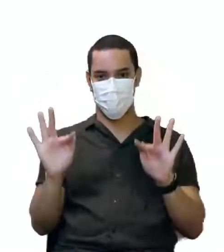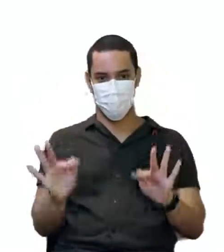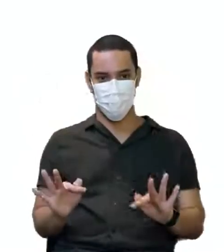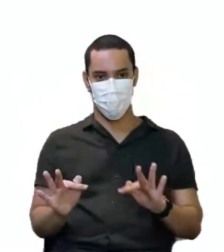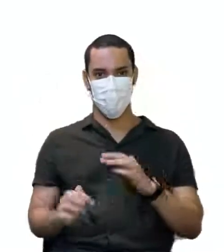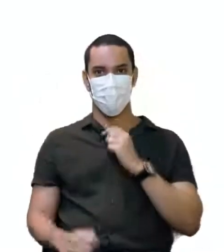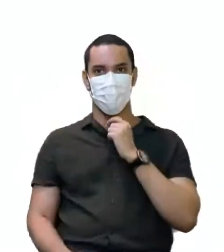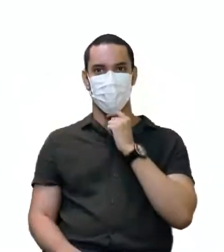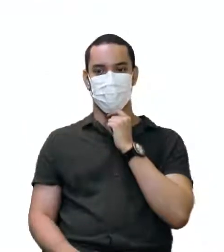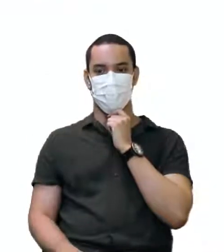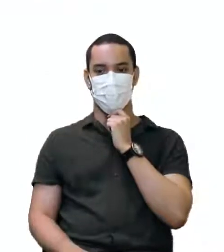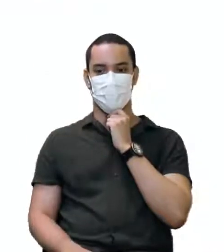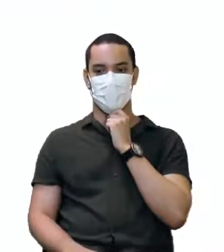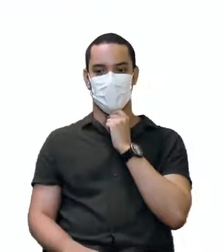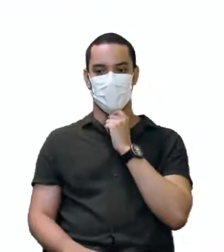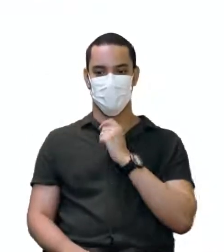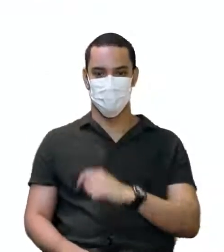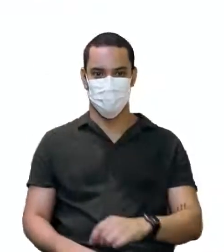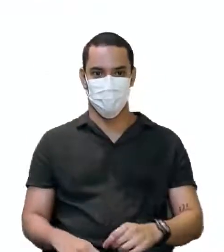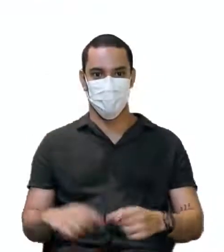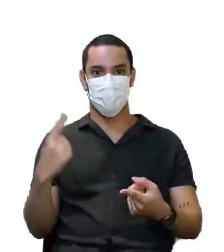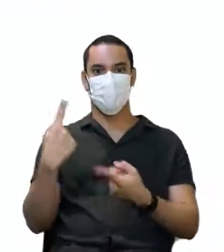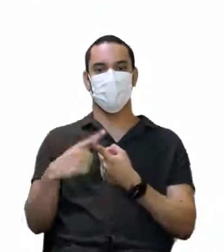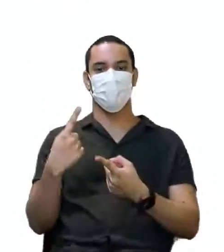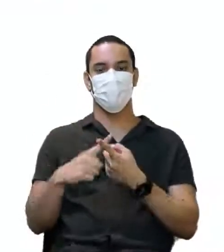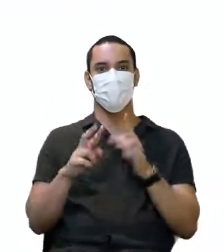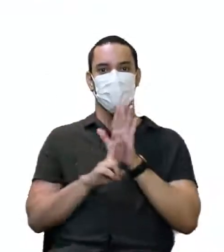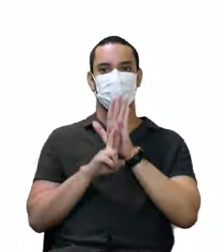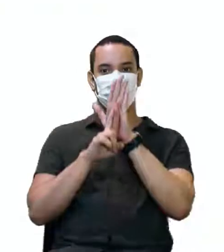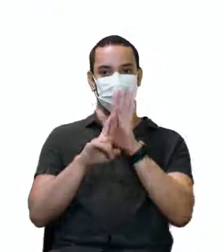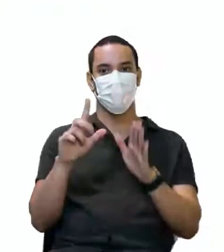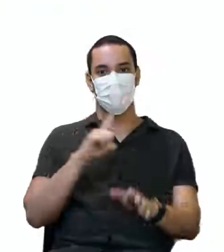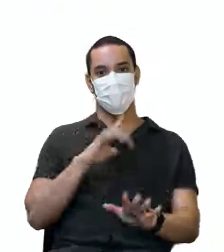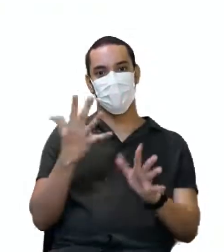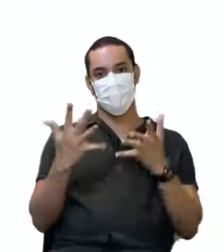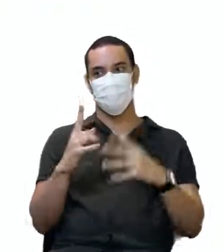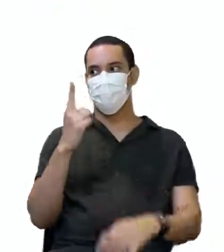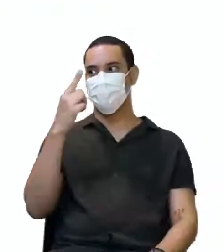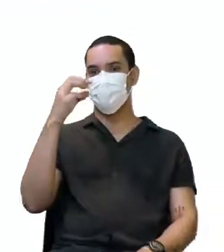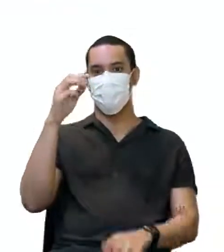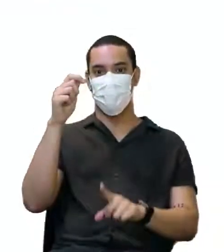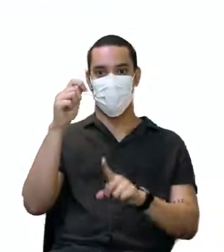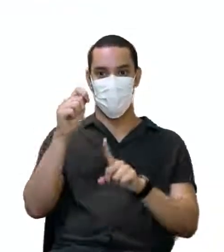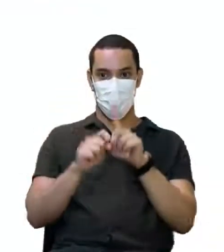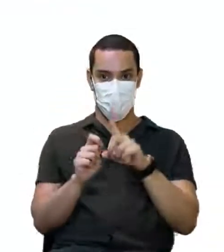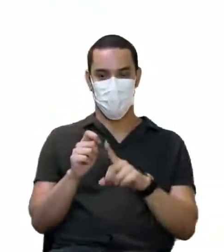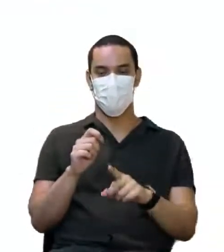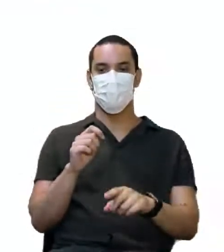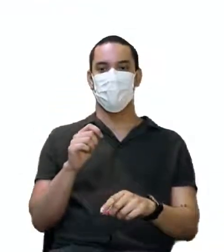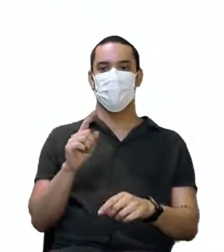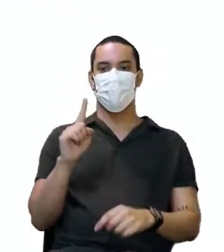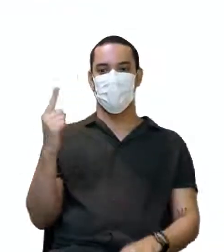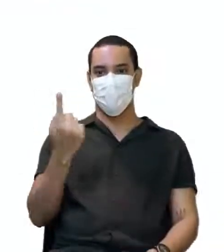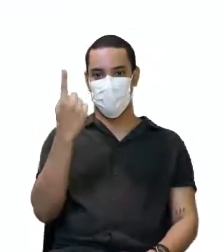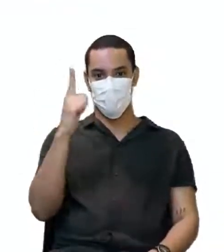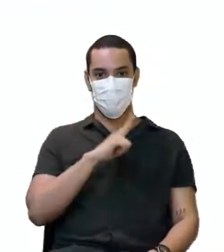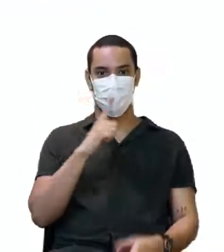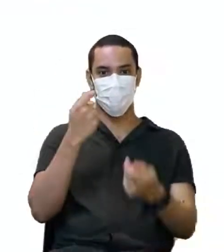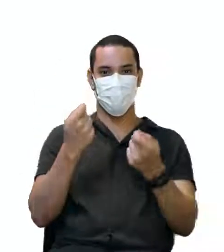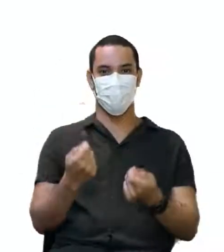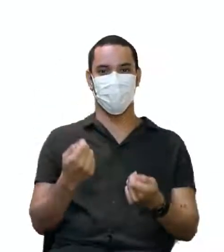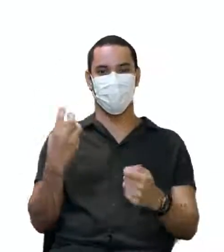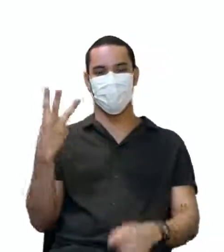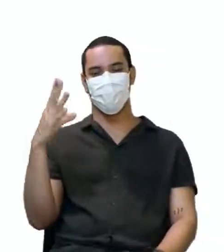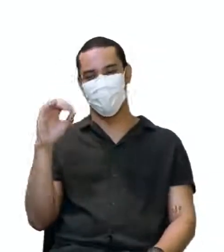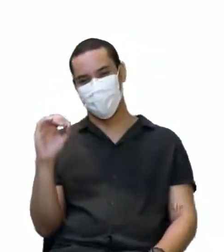menino. Olha. Os representantes da espécie mediam cerca de 1 metro de altura e pesavam entre 30 e 40, meu